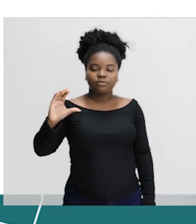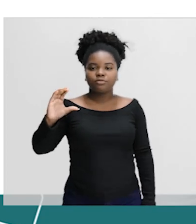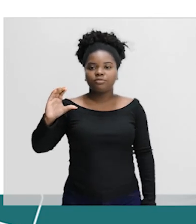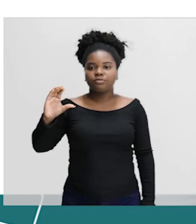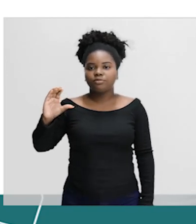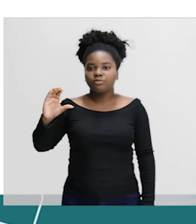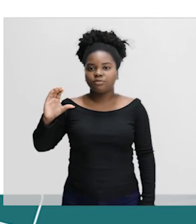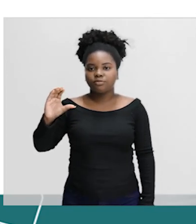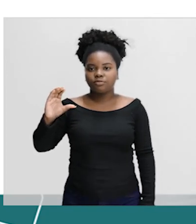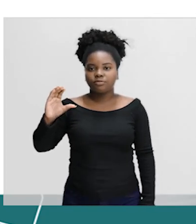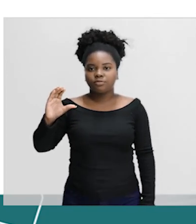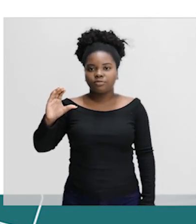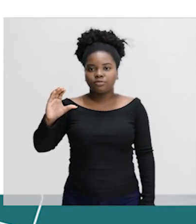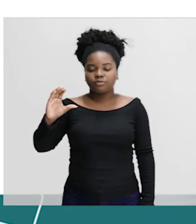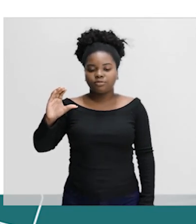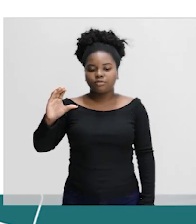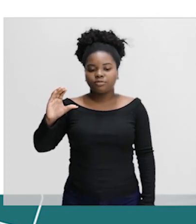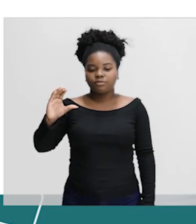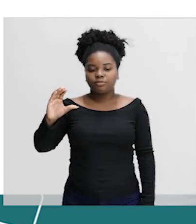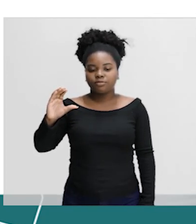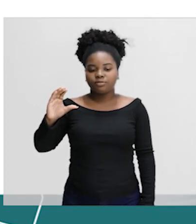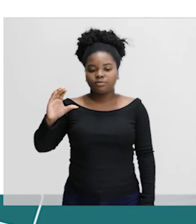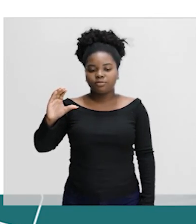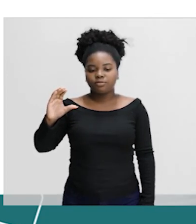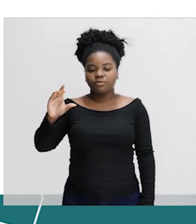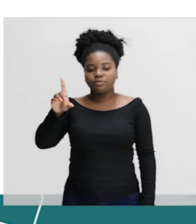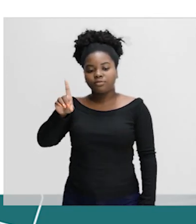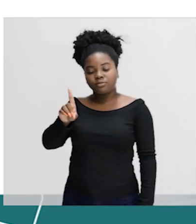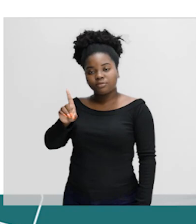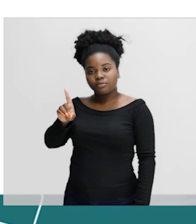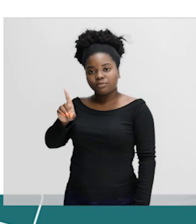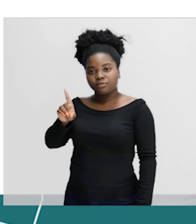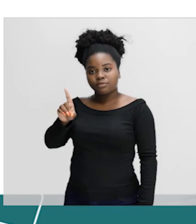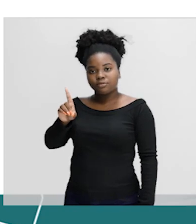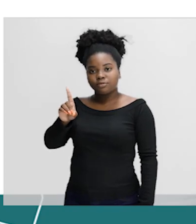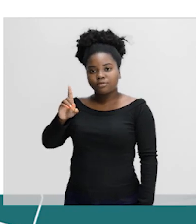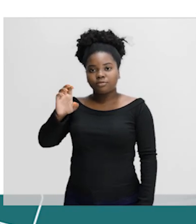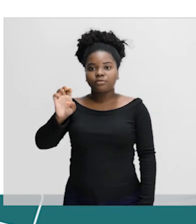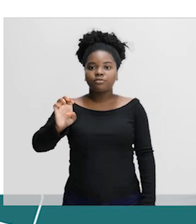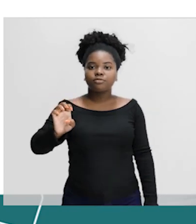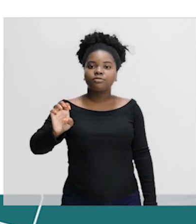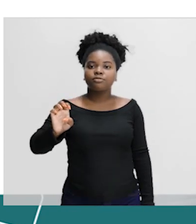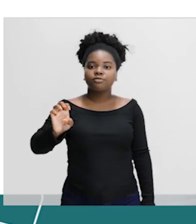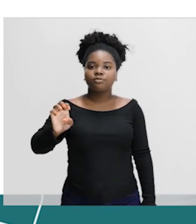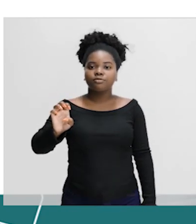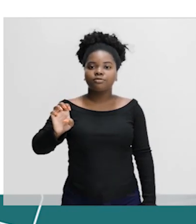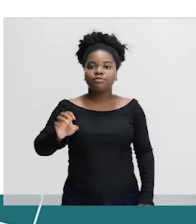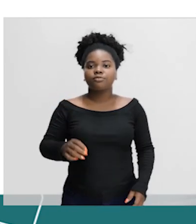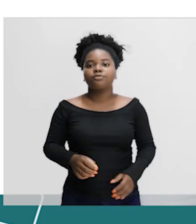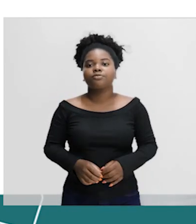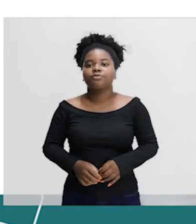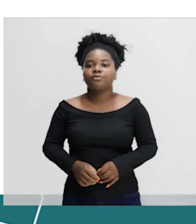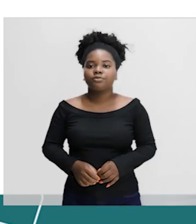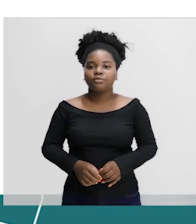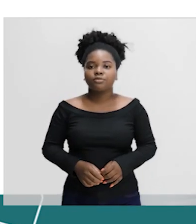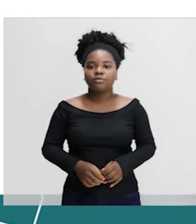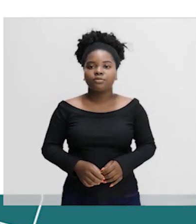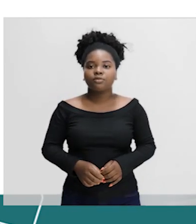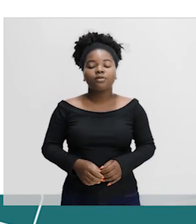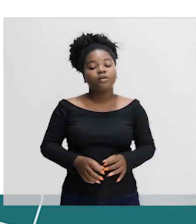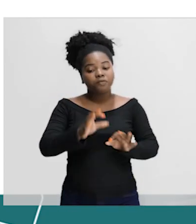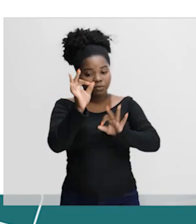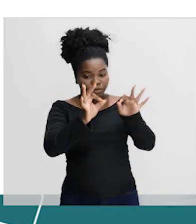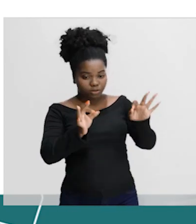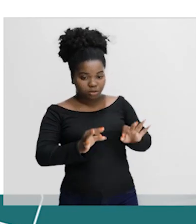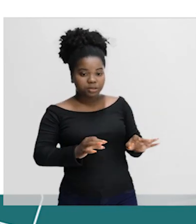C, 200 newtons, letra D, 10 newtons ou letra E, 2 newtons apenas, ok? Então vamos